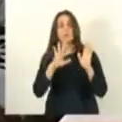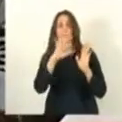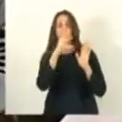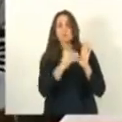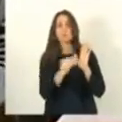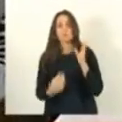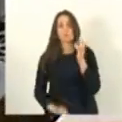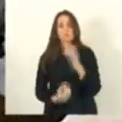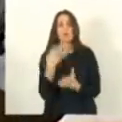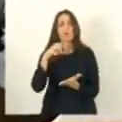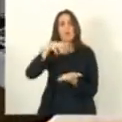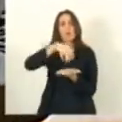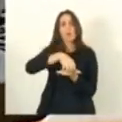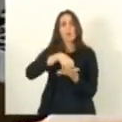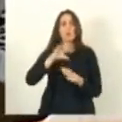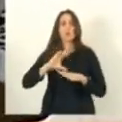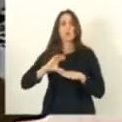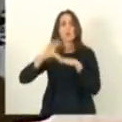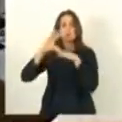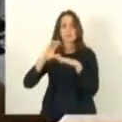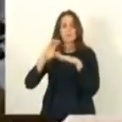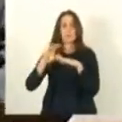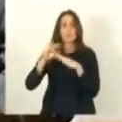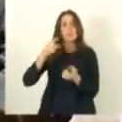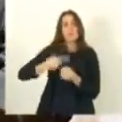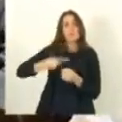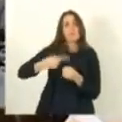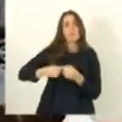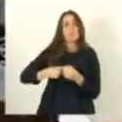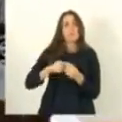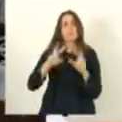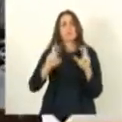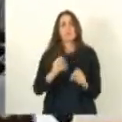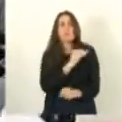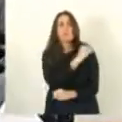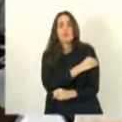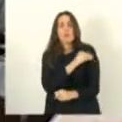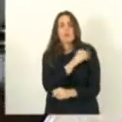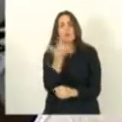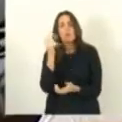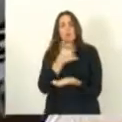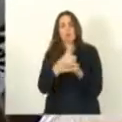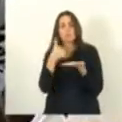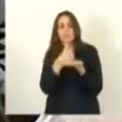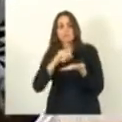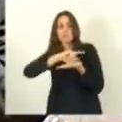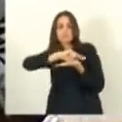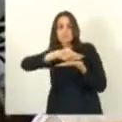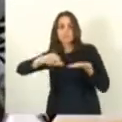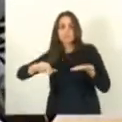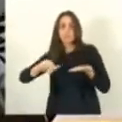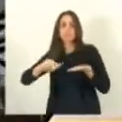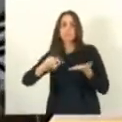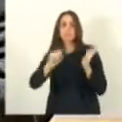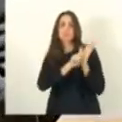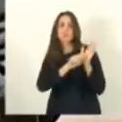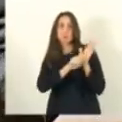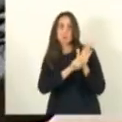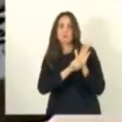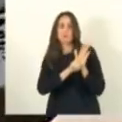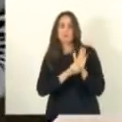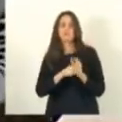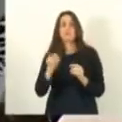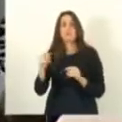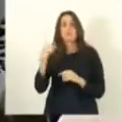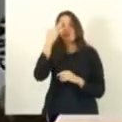para a criação do Conselho Municipal sobre o Álcool e Outras Drogas. É fruto de solicitação dos conselheiros tutelares